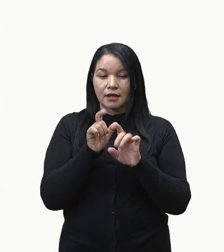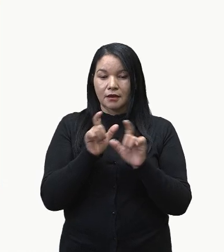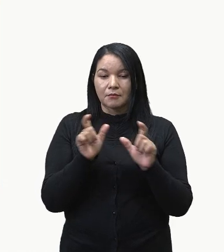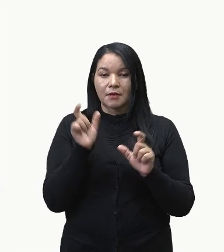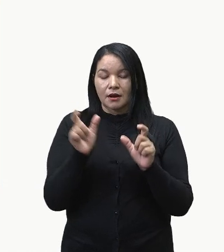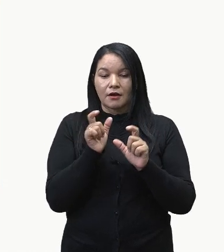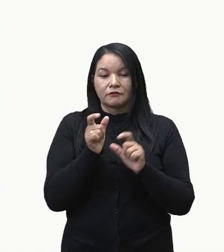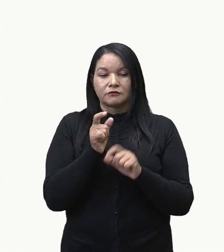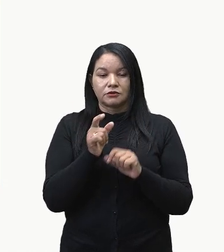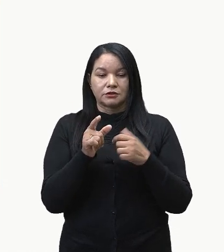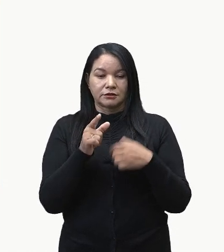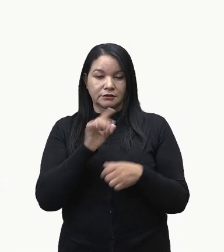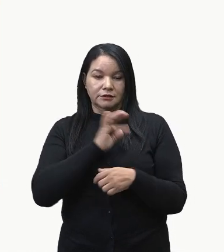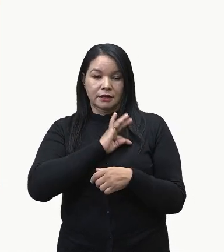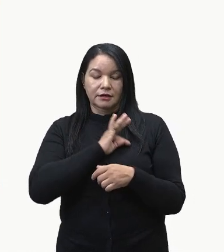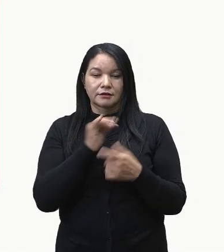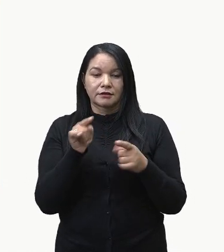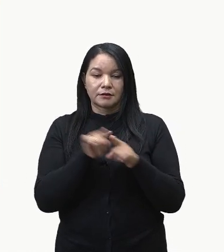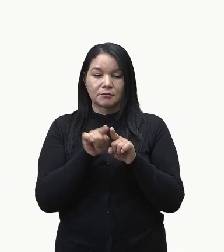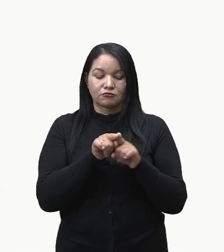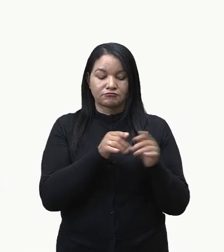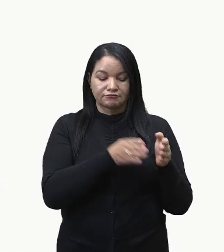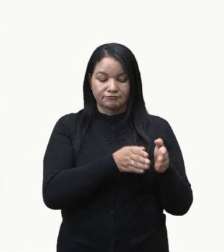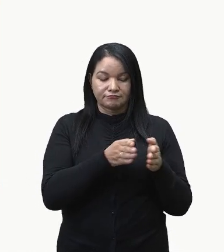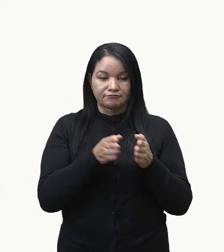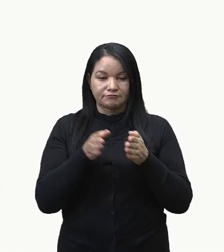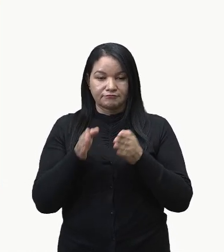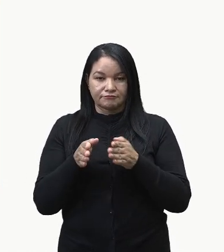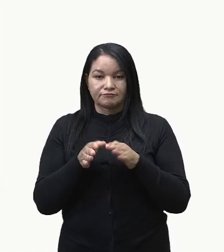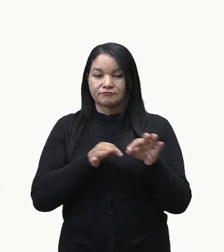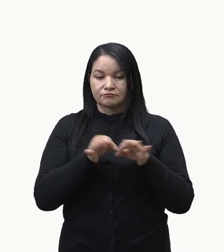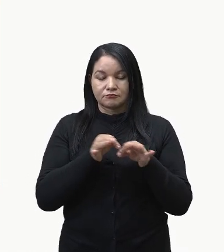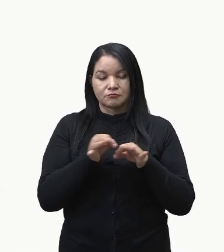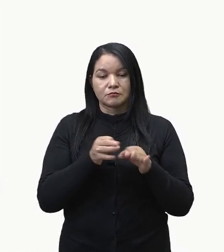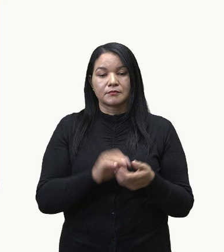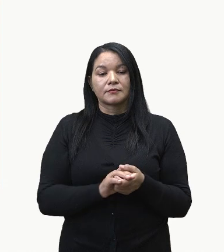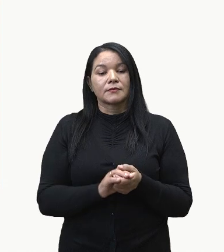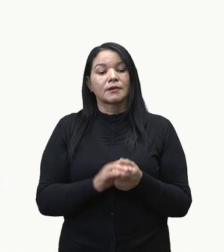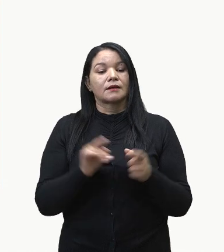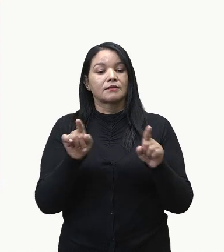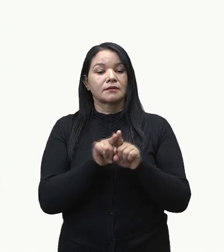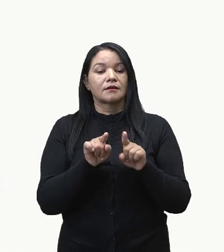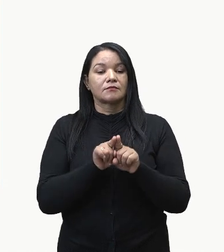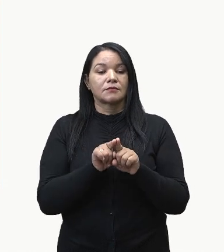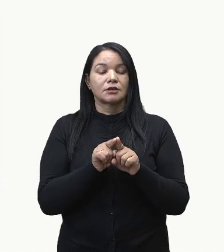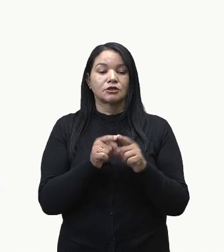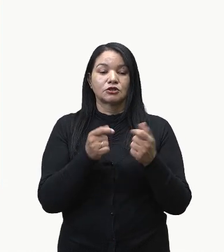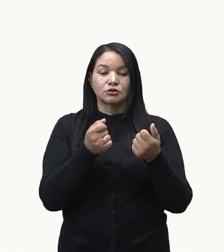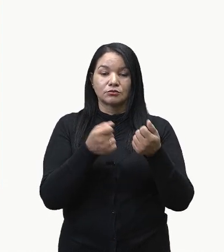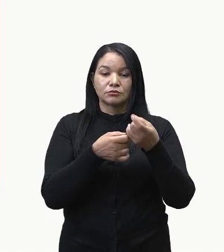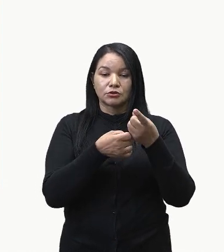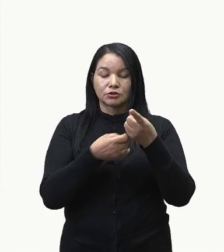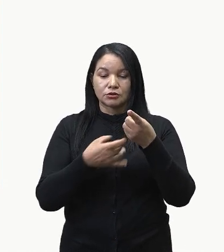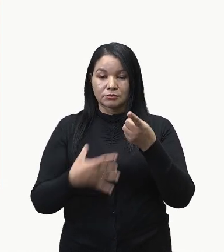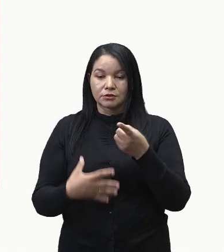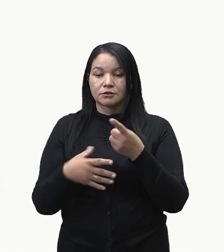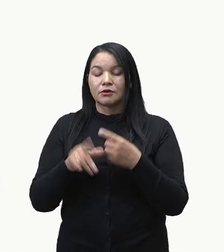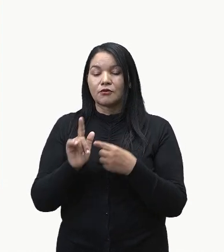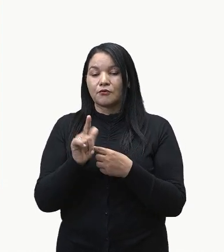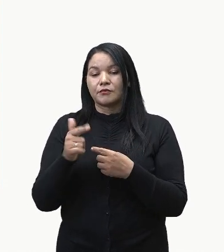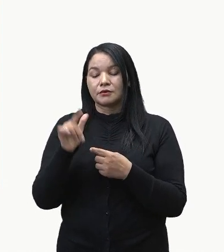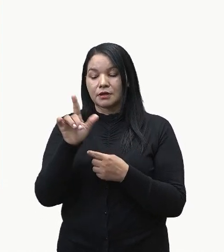ordem lógica. Em contrapartida, nas descrições literárias, né,